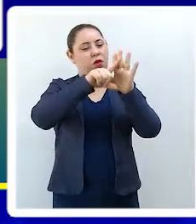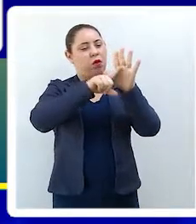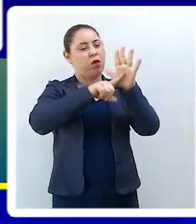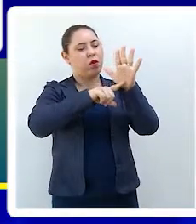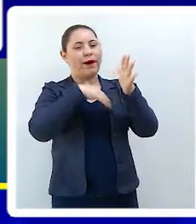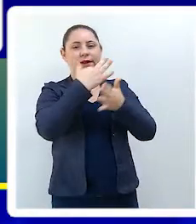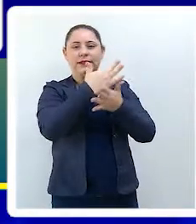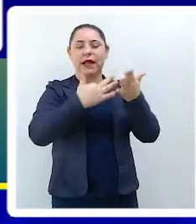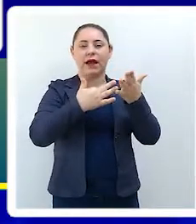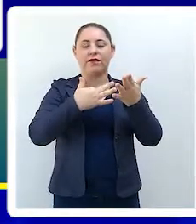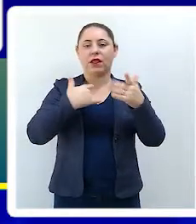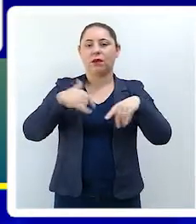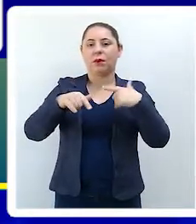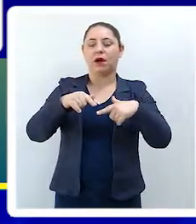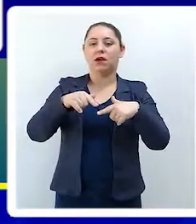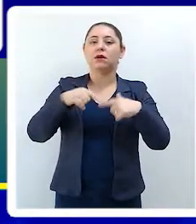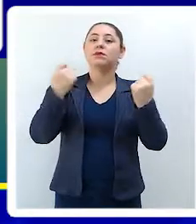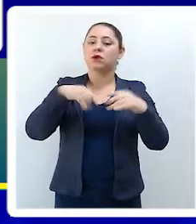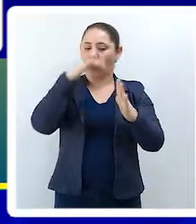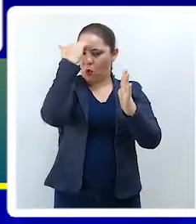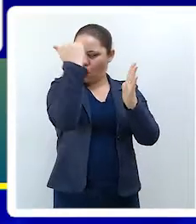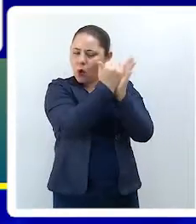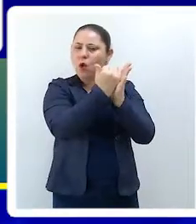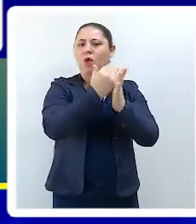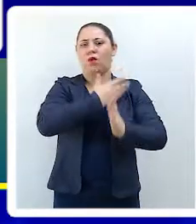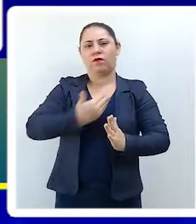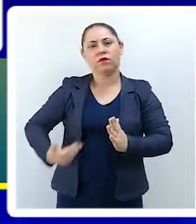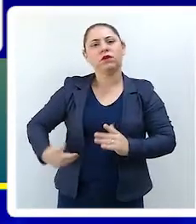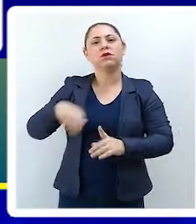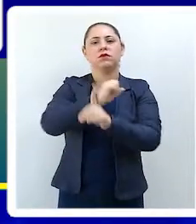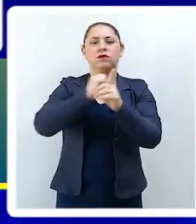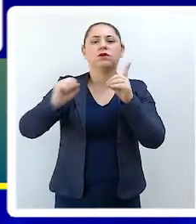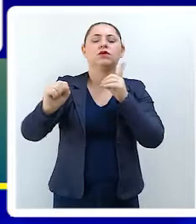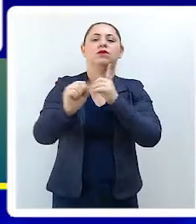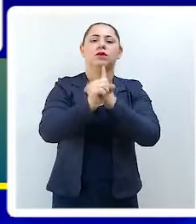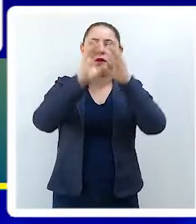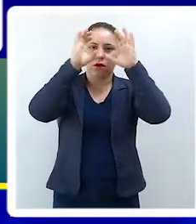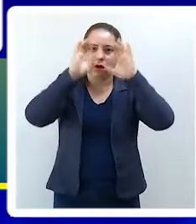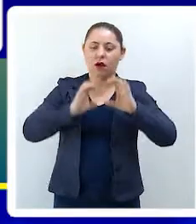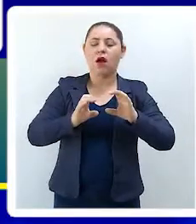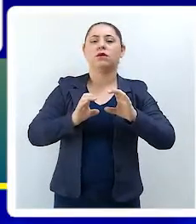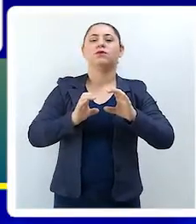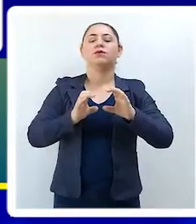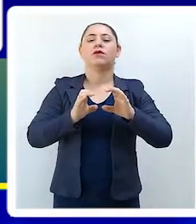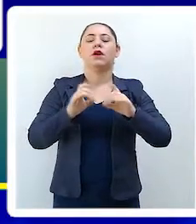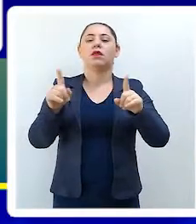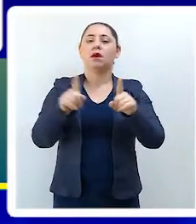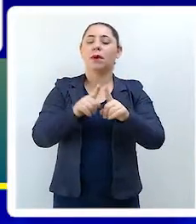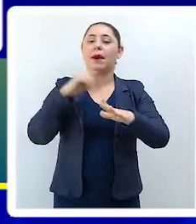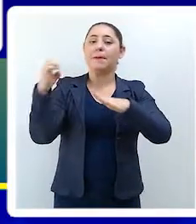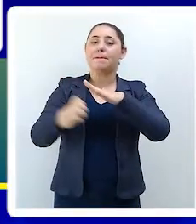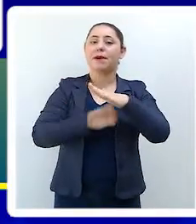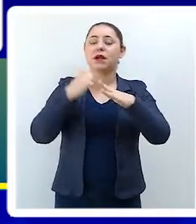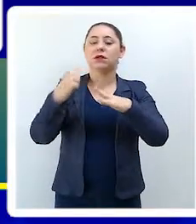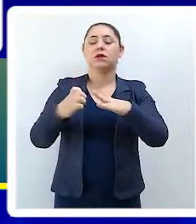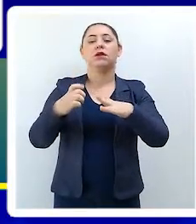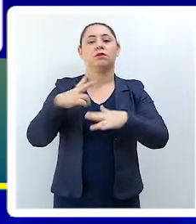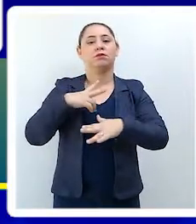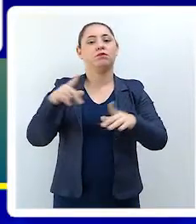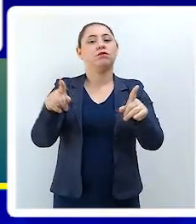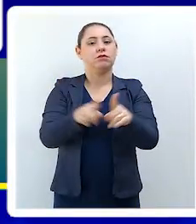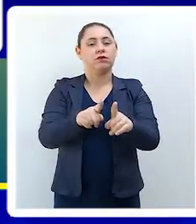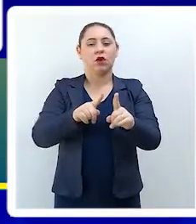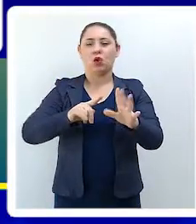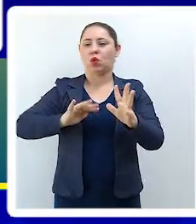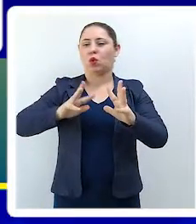de tarefas. Essas tarefas devem ser cumpridas pelos governos, pela sociedade civil, pelo setor privado também,